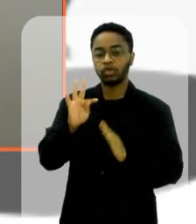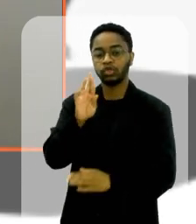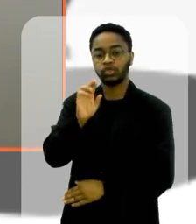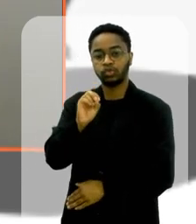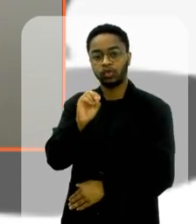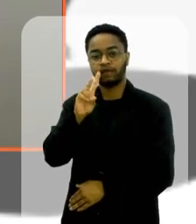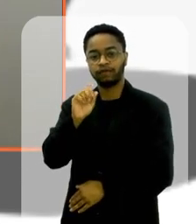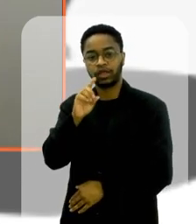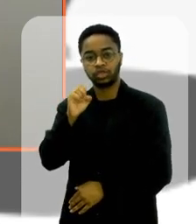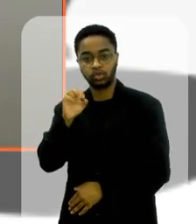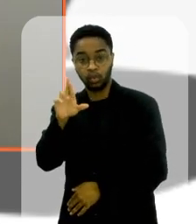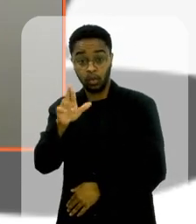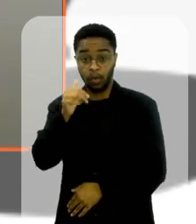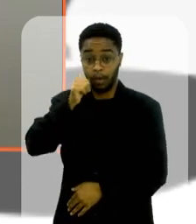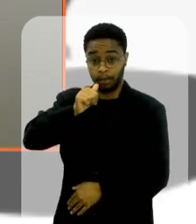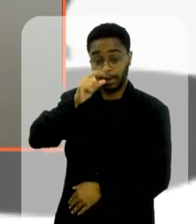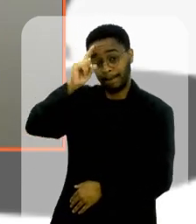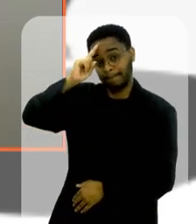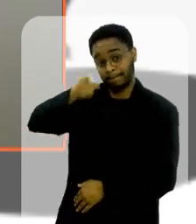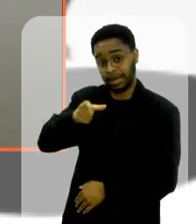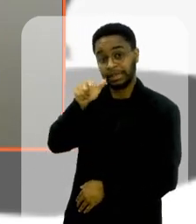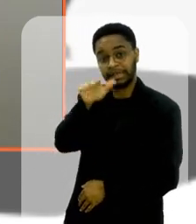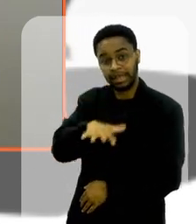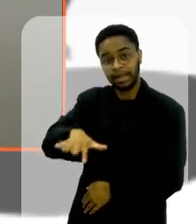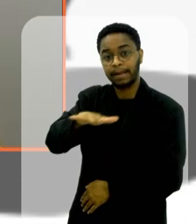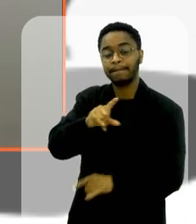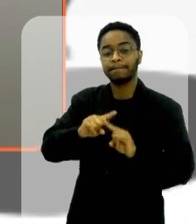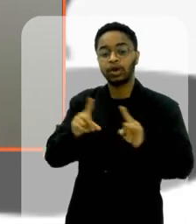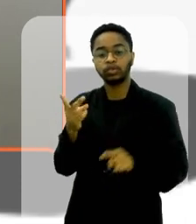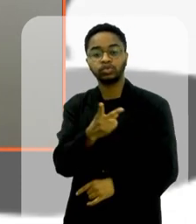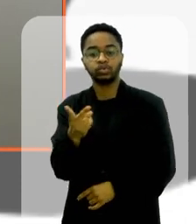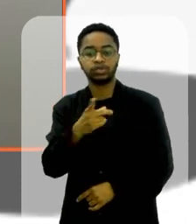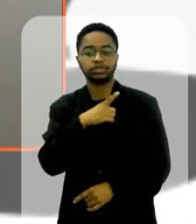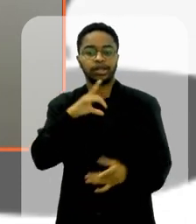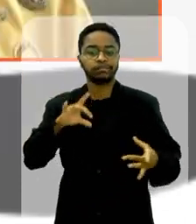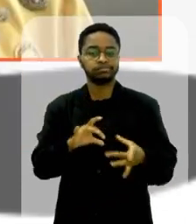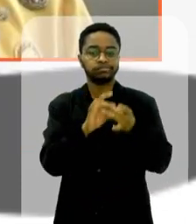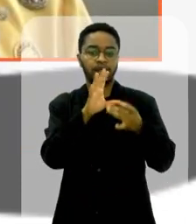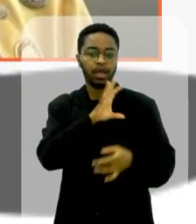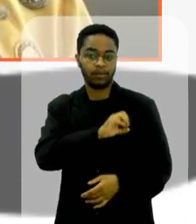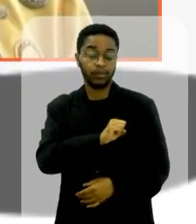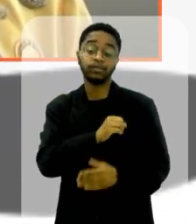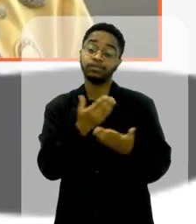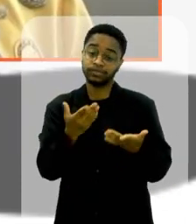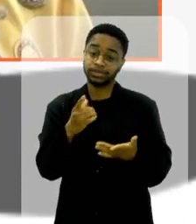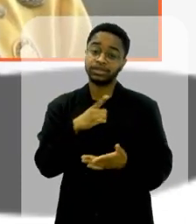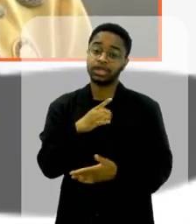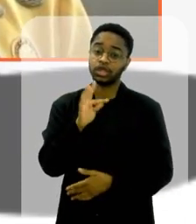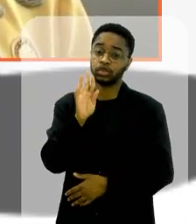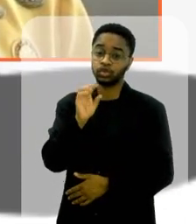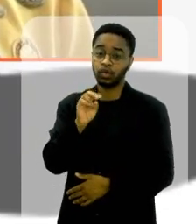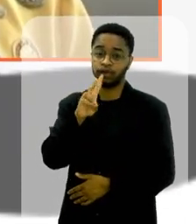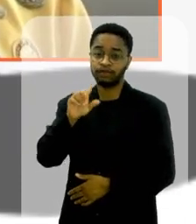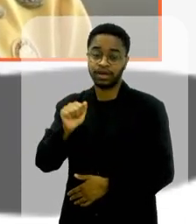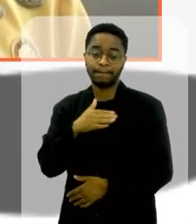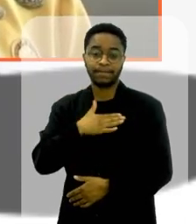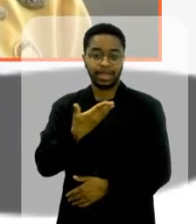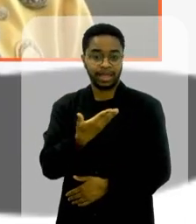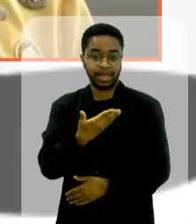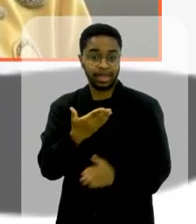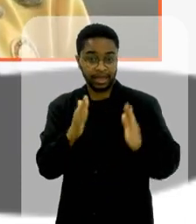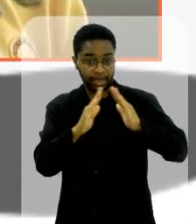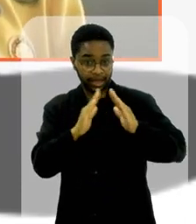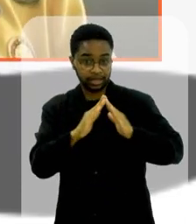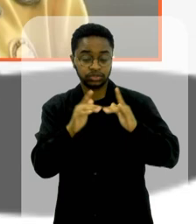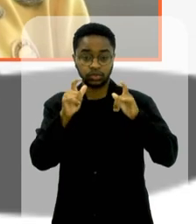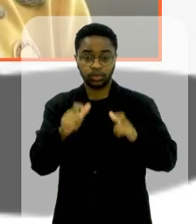um trovador, é a mulher que manda nela, porém nos dois manda o amor. Essa é a trova que eu tenho na porta da minha casa, lá